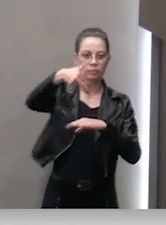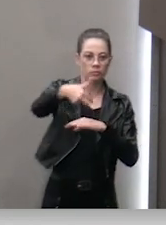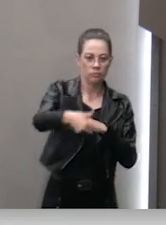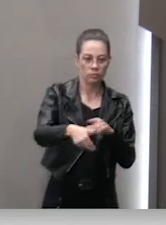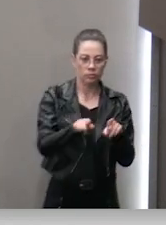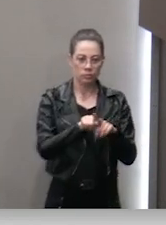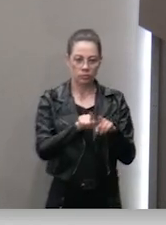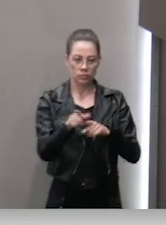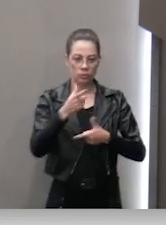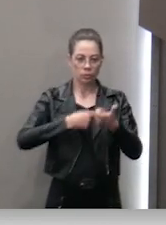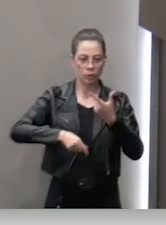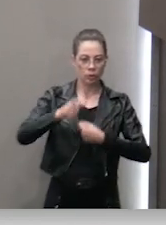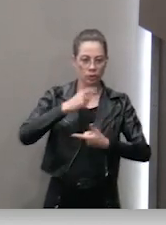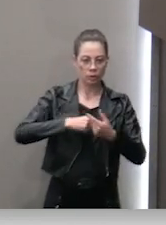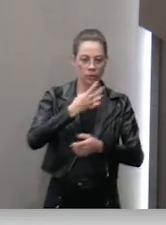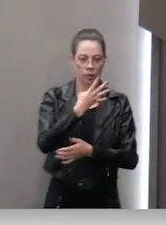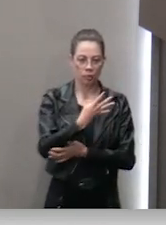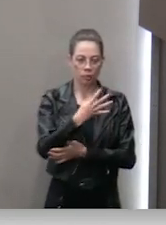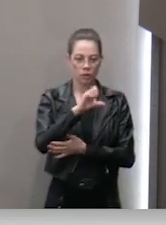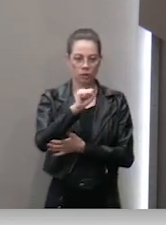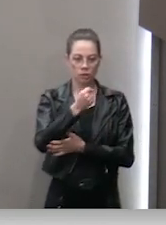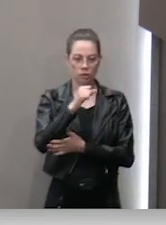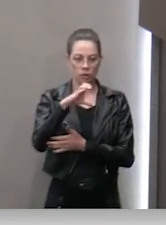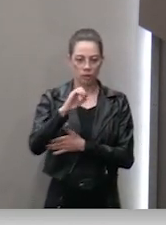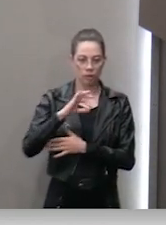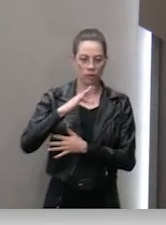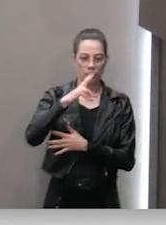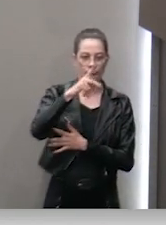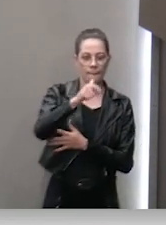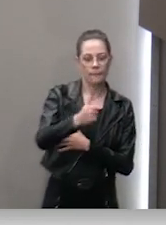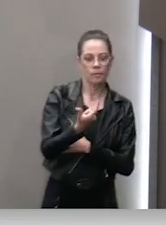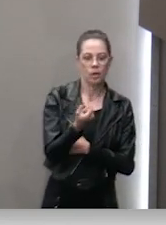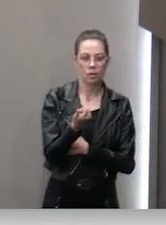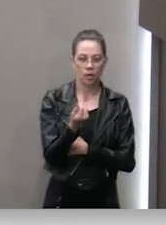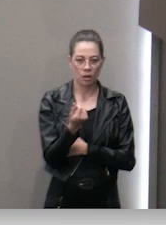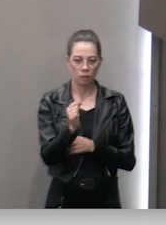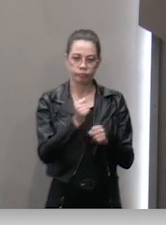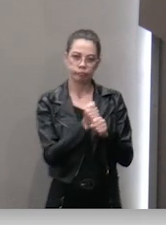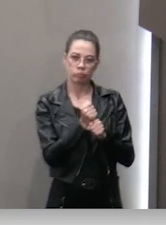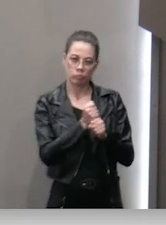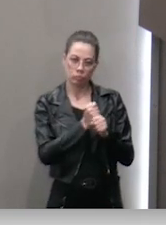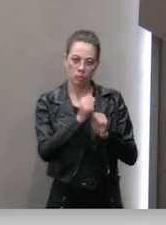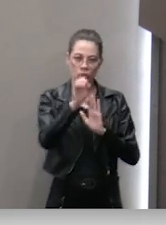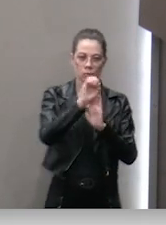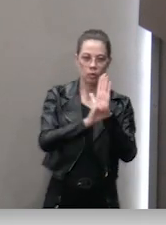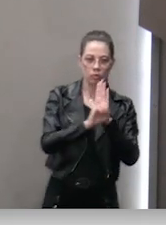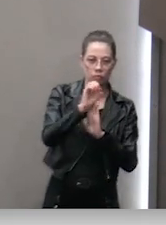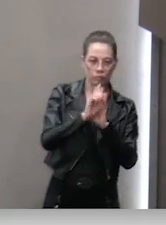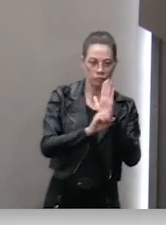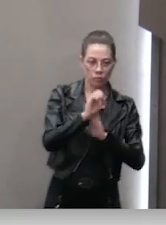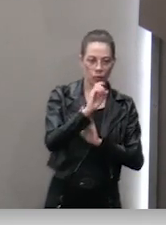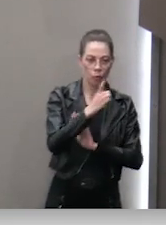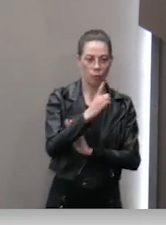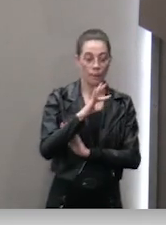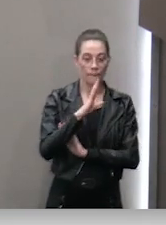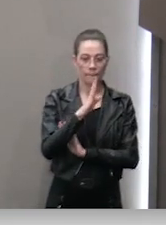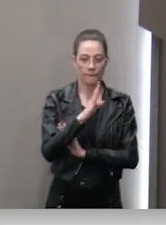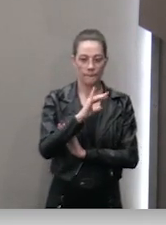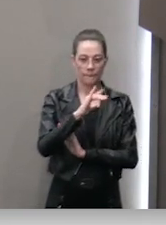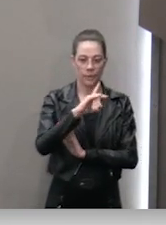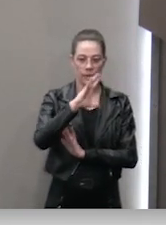de uma economia de 480 milhões de reais por ano de orçamento para 1 bilhão e 200 à